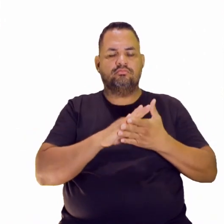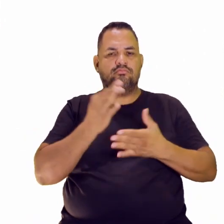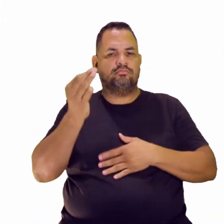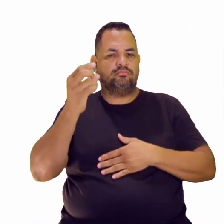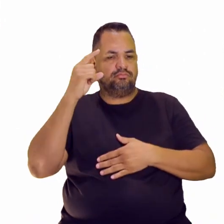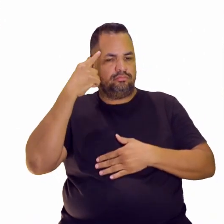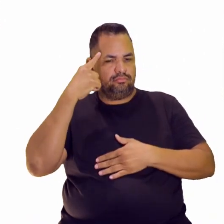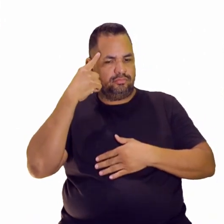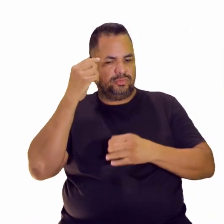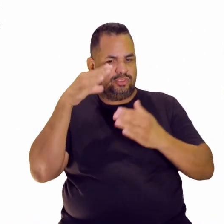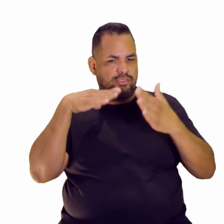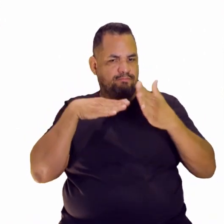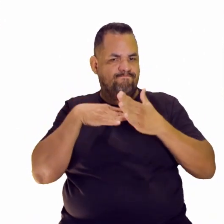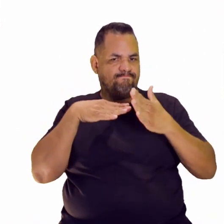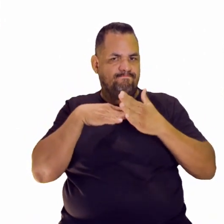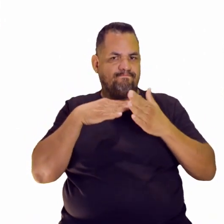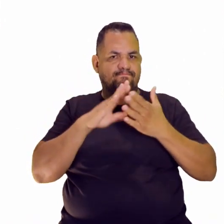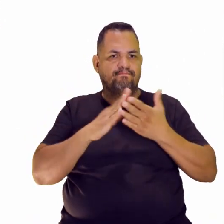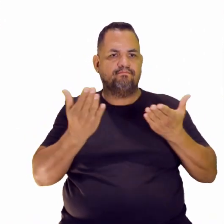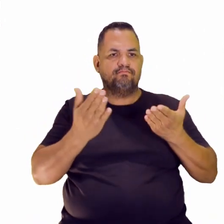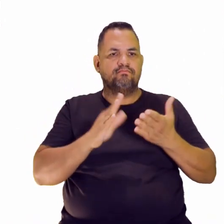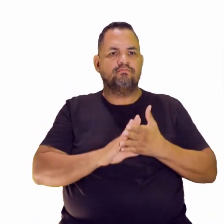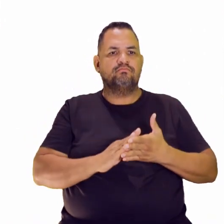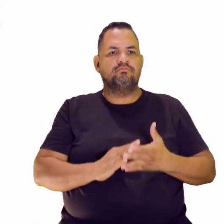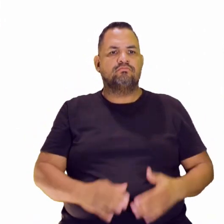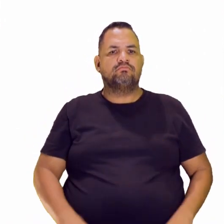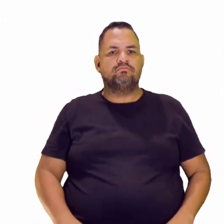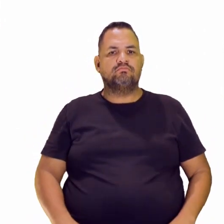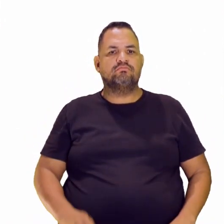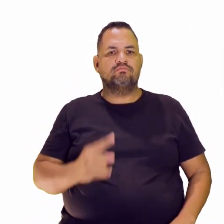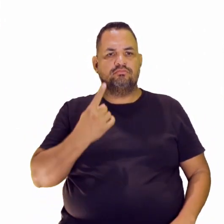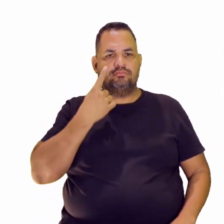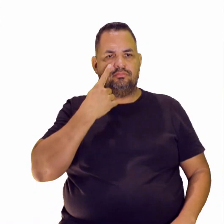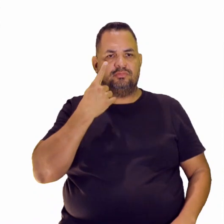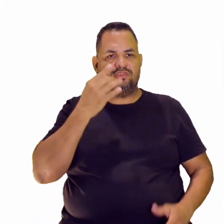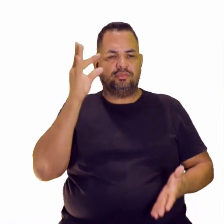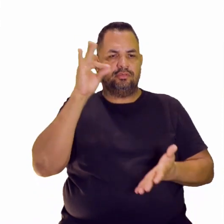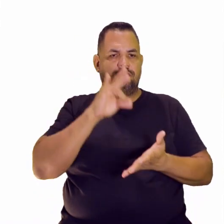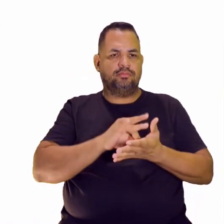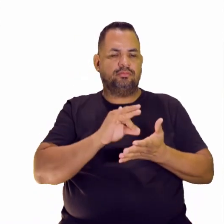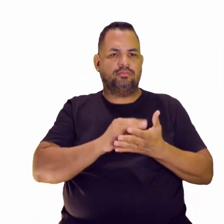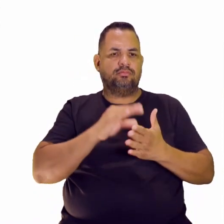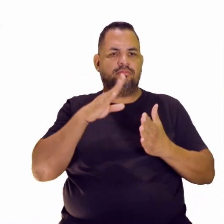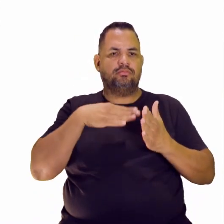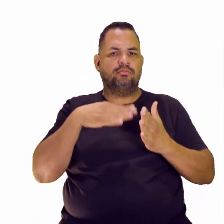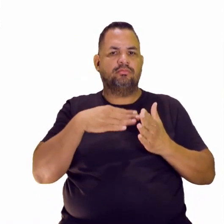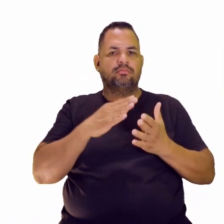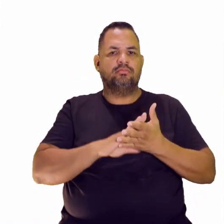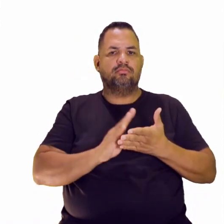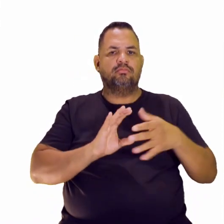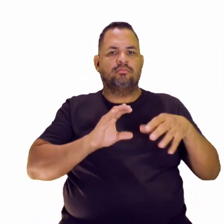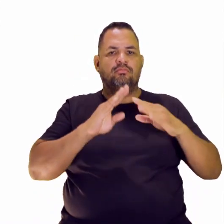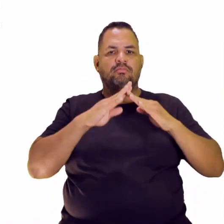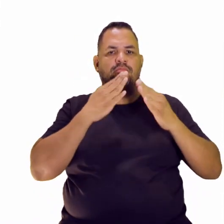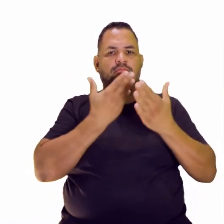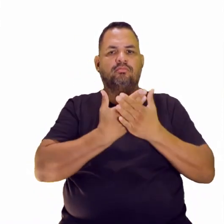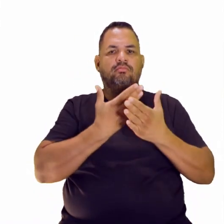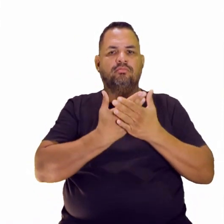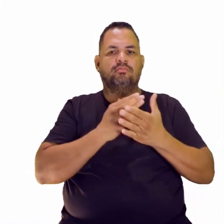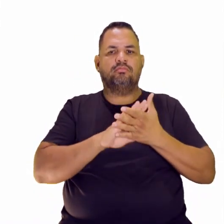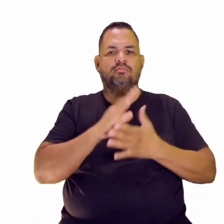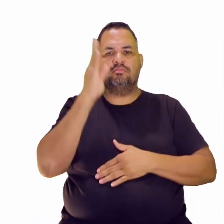criatividade amarrada. Considere as seguintes afirmações sobre a pintura acadêmica no